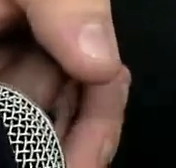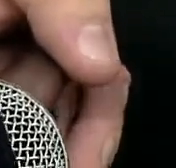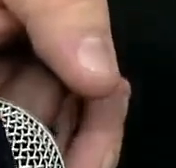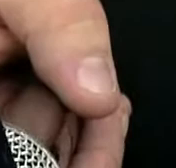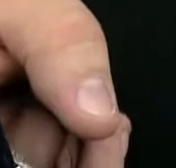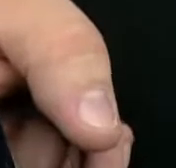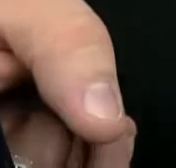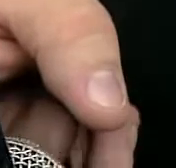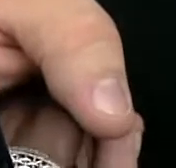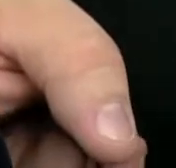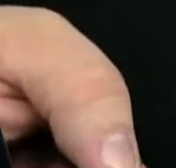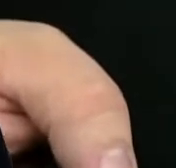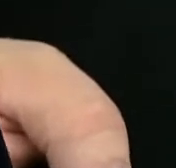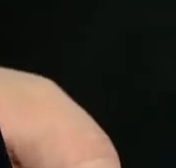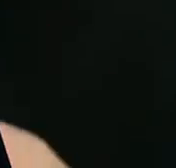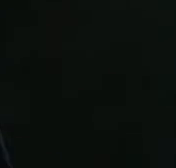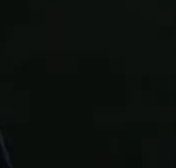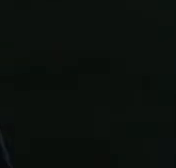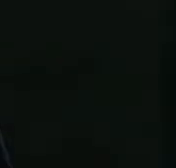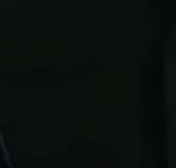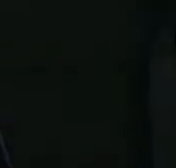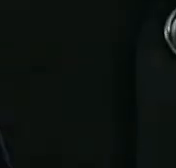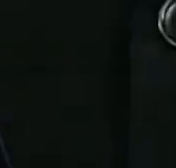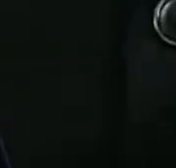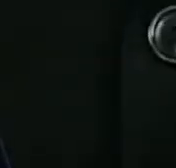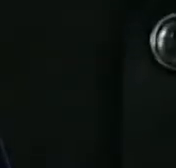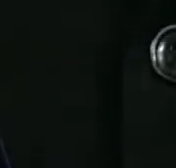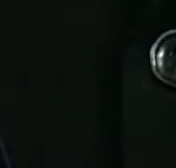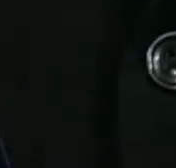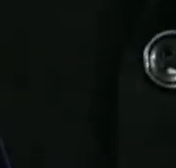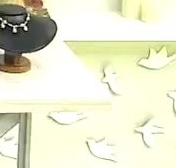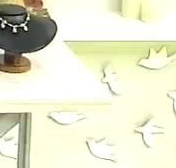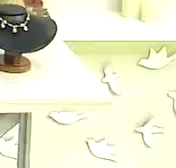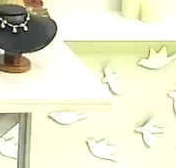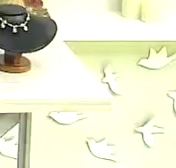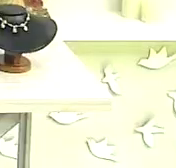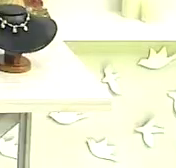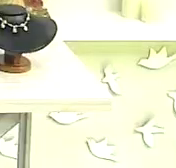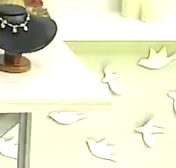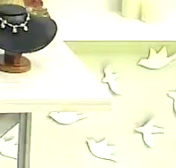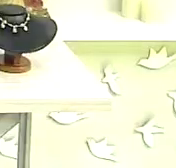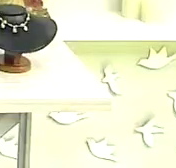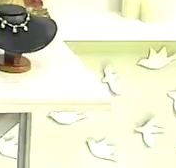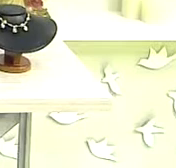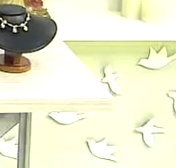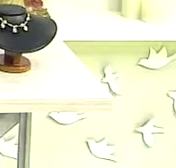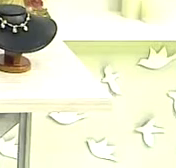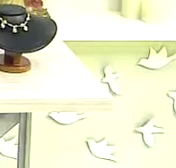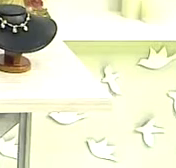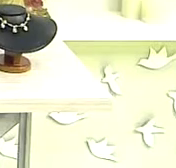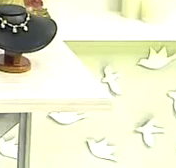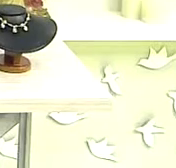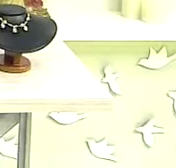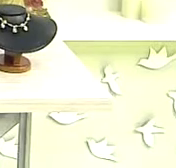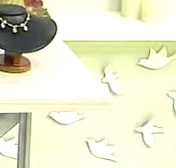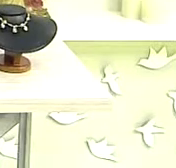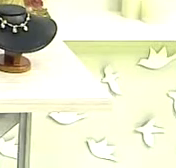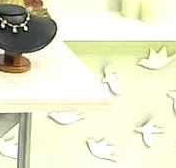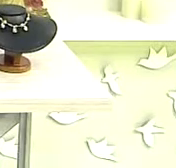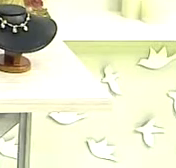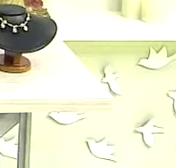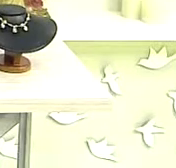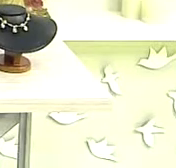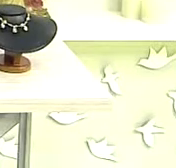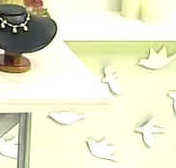pessoal, o terço inteiro, não só uma Ave Maria, ela reza todo o terço com você. Então vai ser muito bom rezar com a sua família ao redor